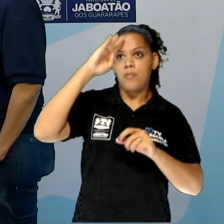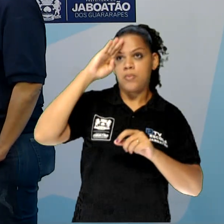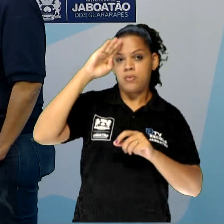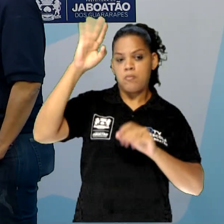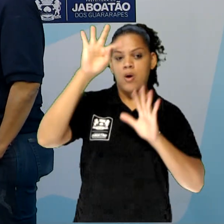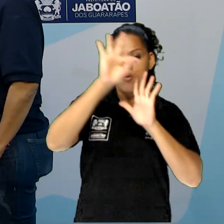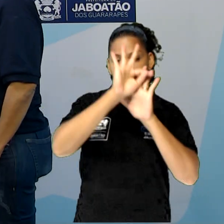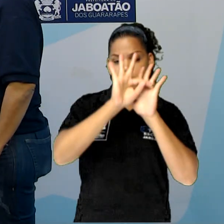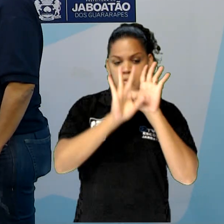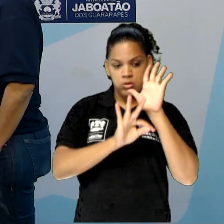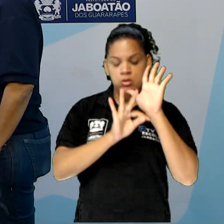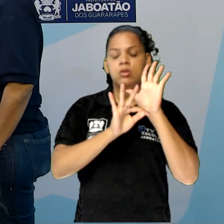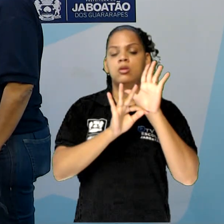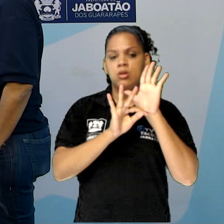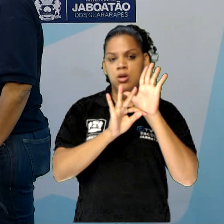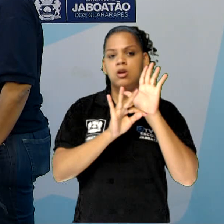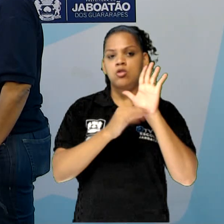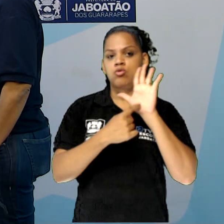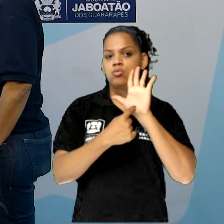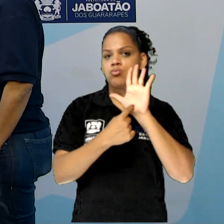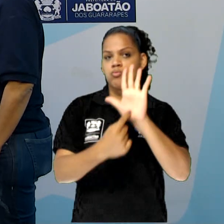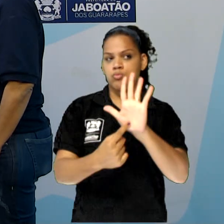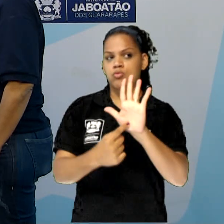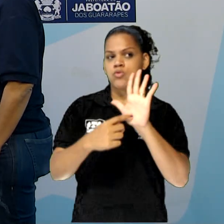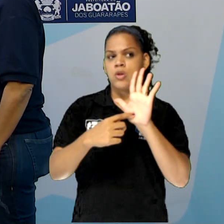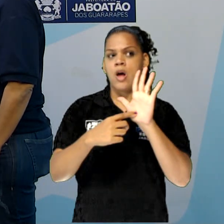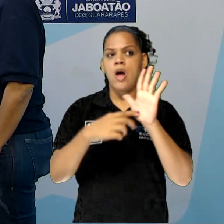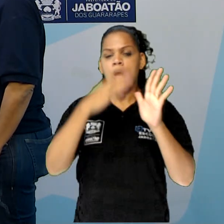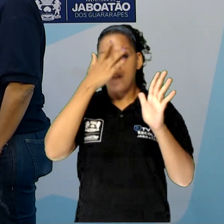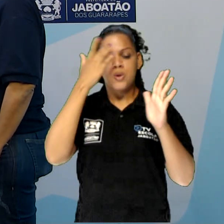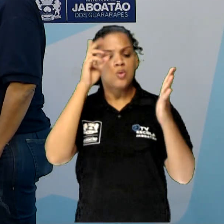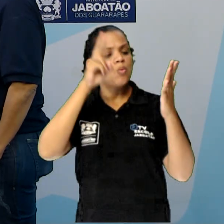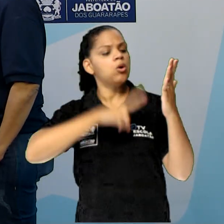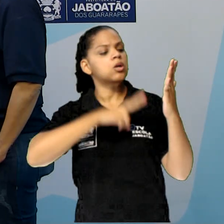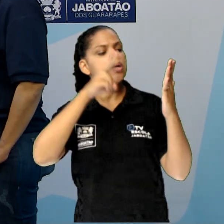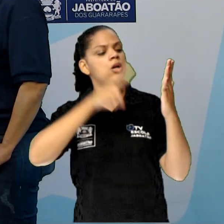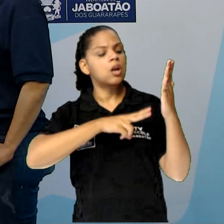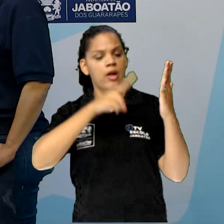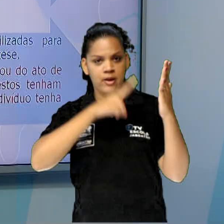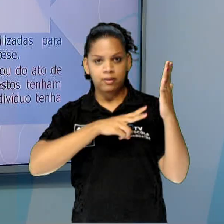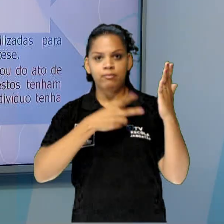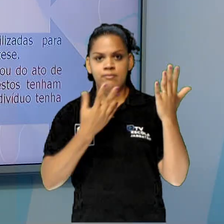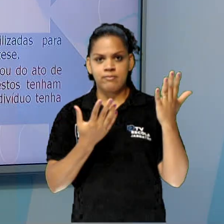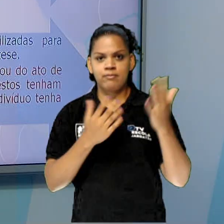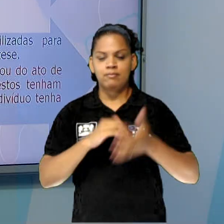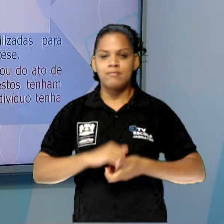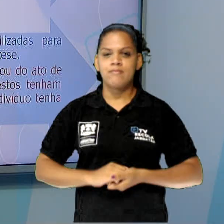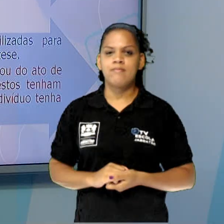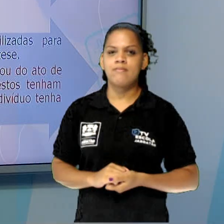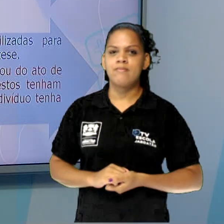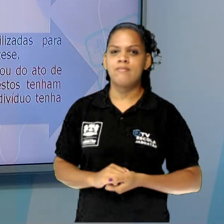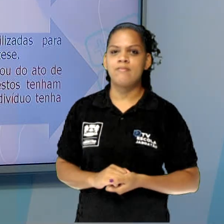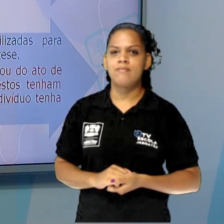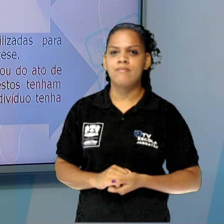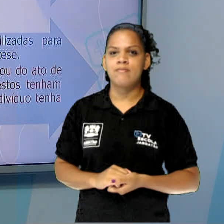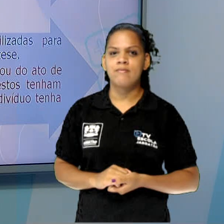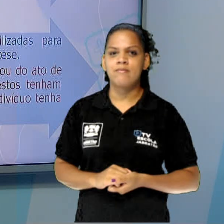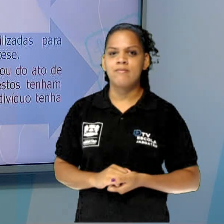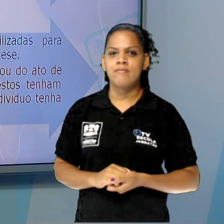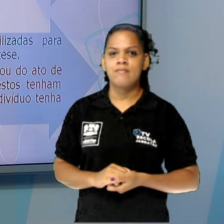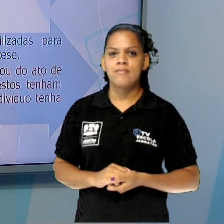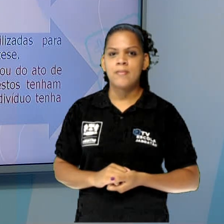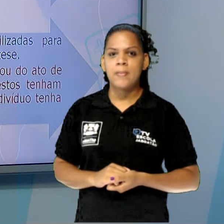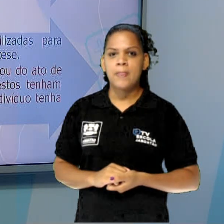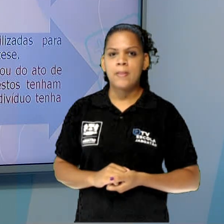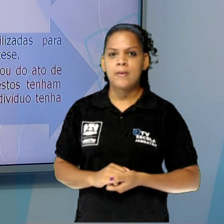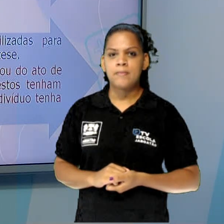texto pretende a adesão do leitor. É o objetivo de convencimento do leitor. Né? Eu não seria tão contra